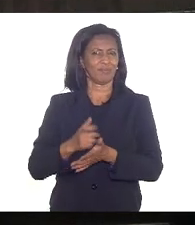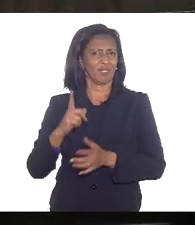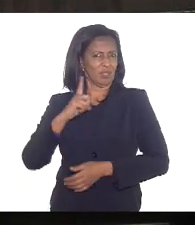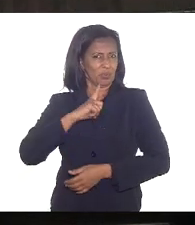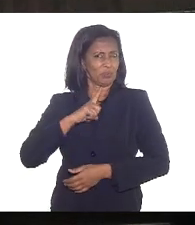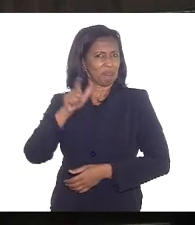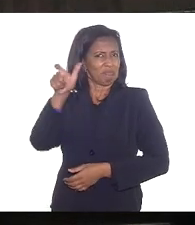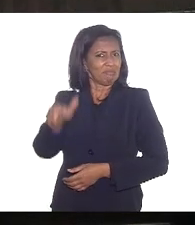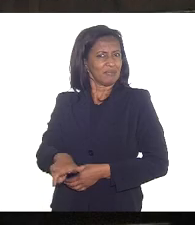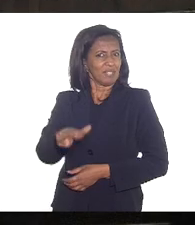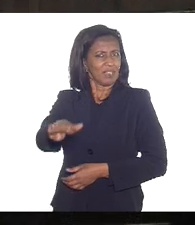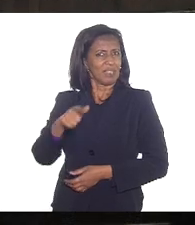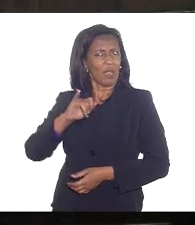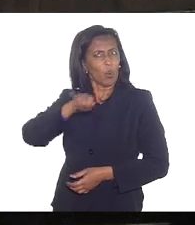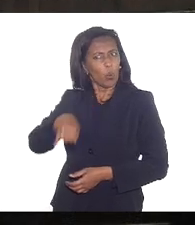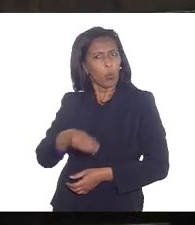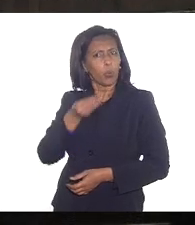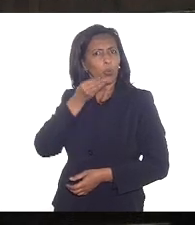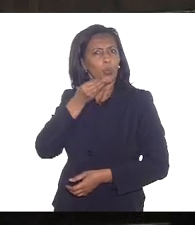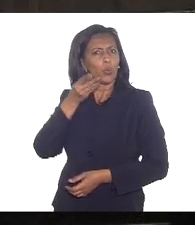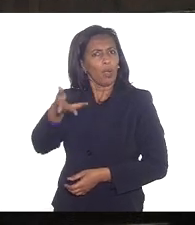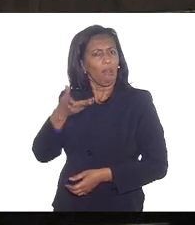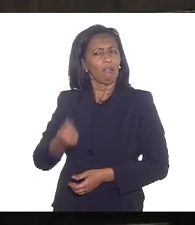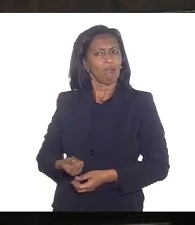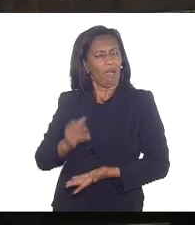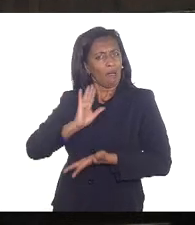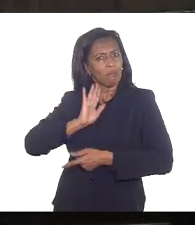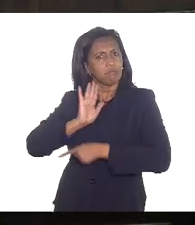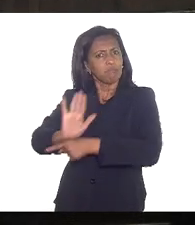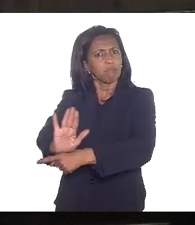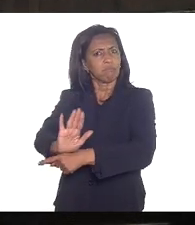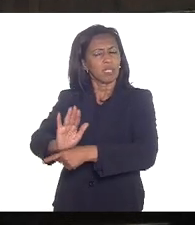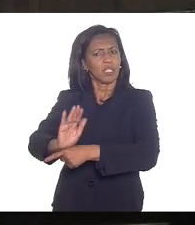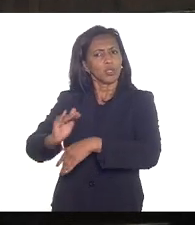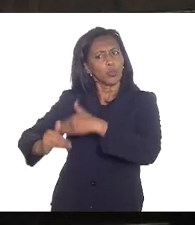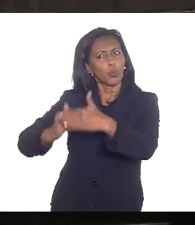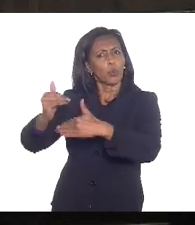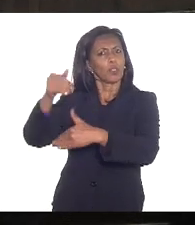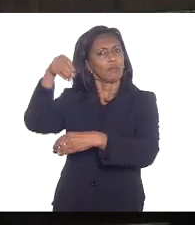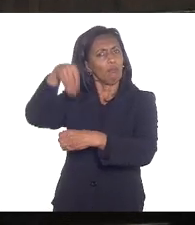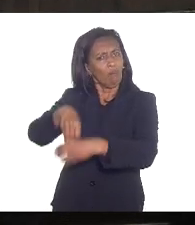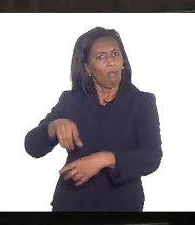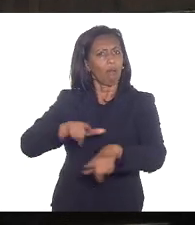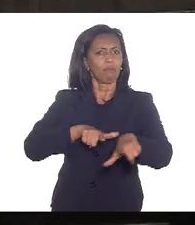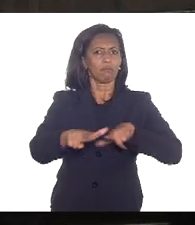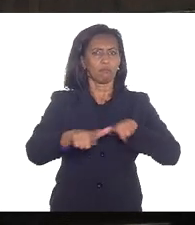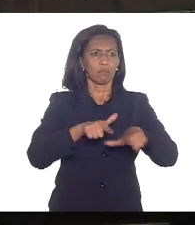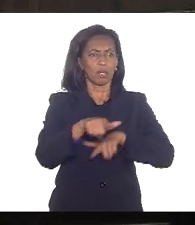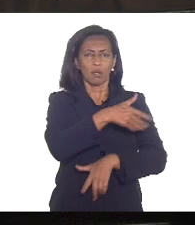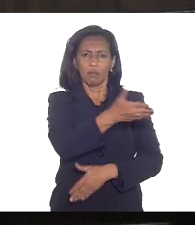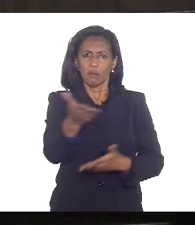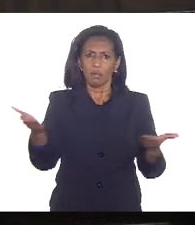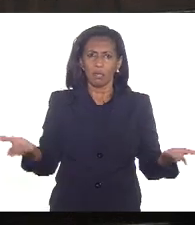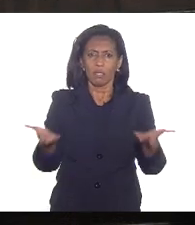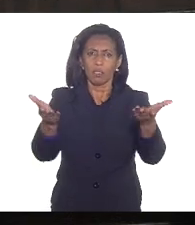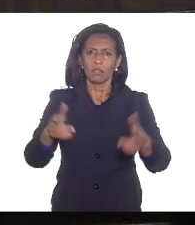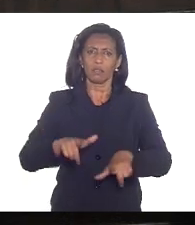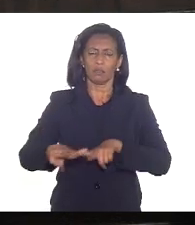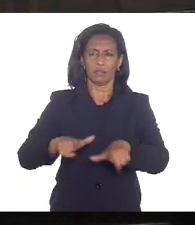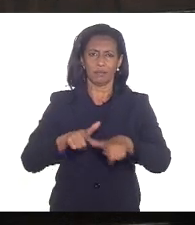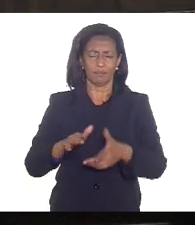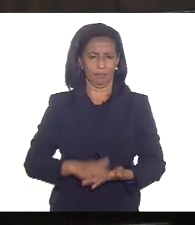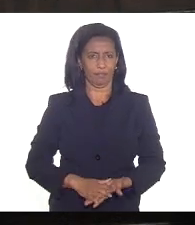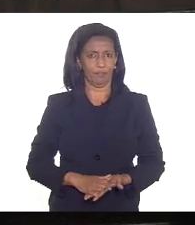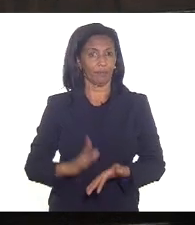né da condição financeira e de progressão na carreira para ele as dores